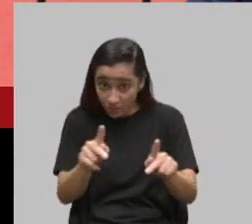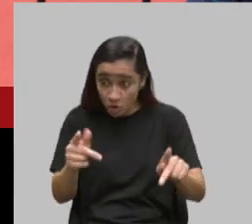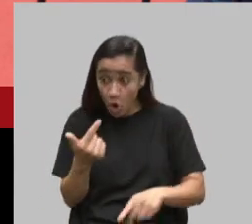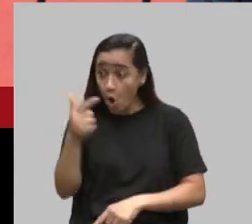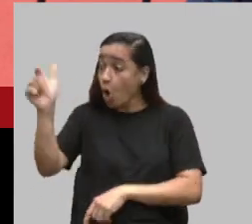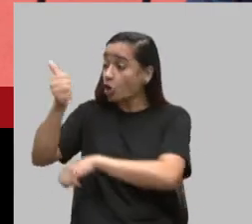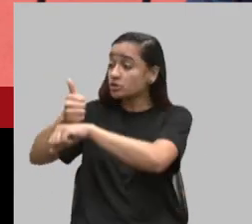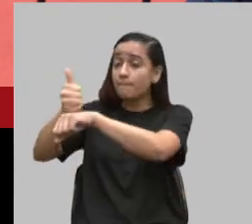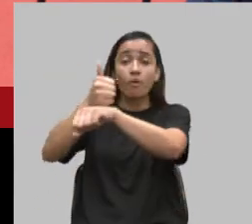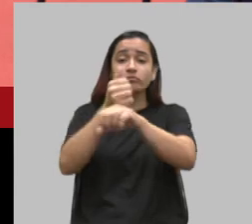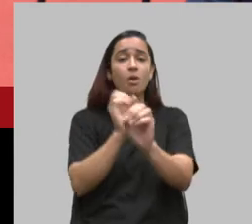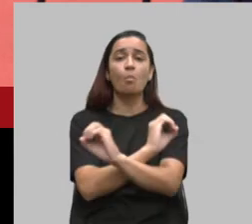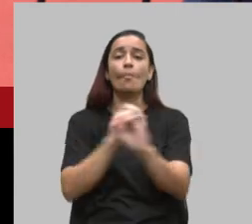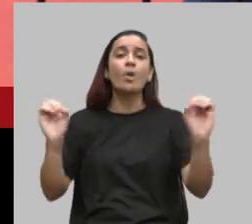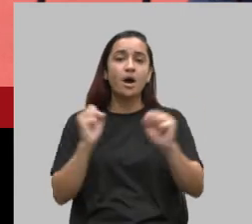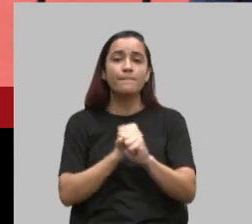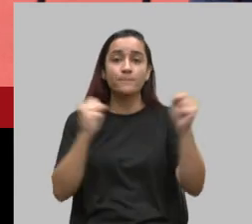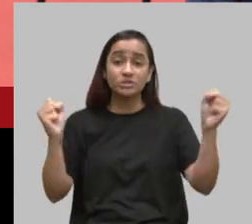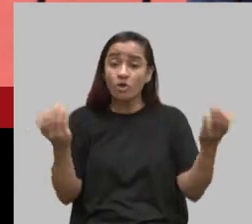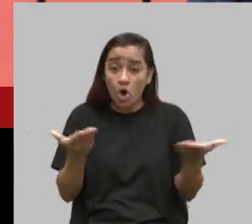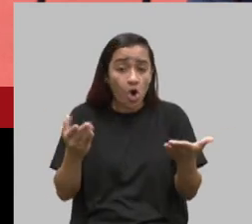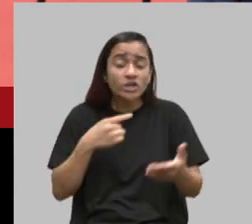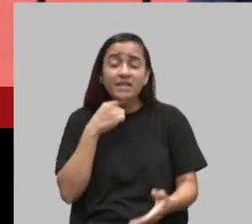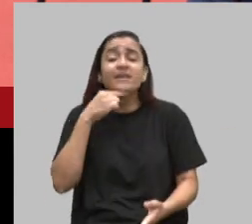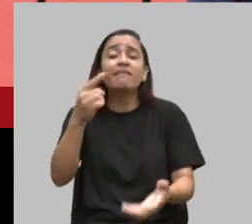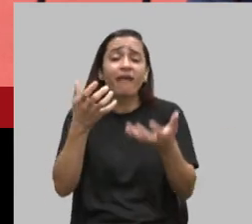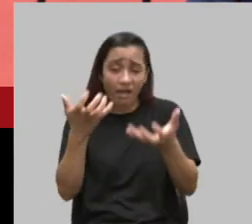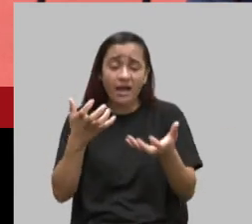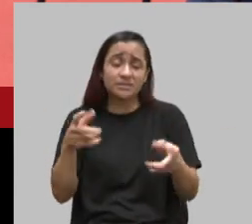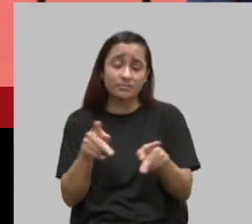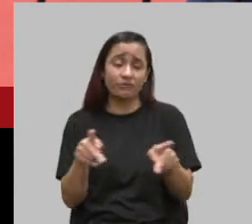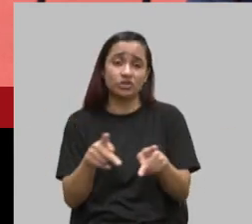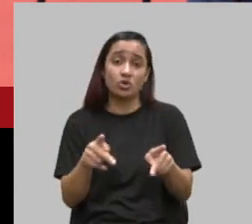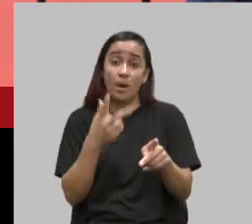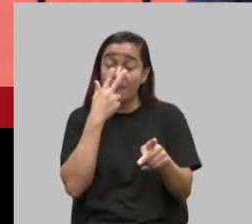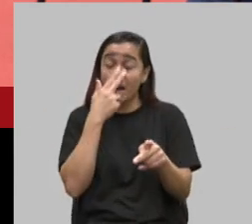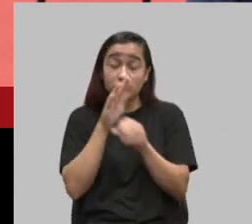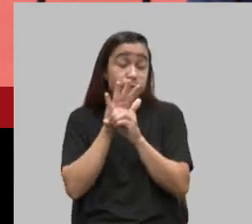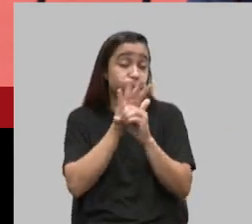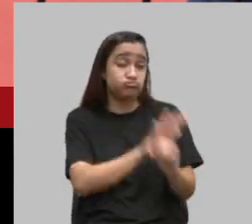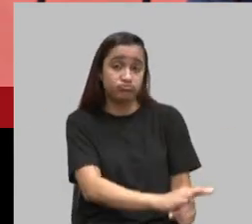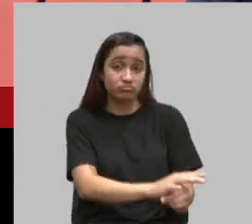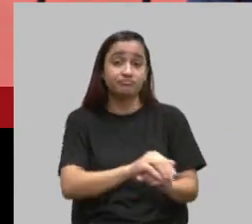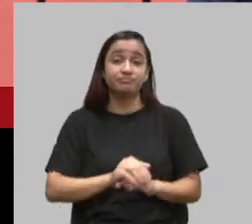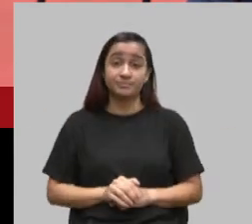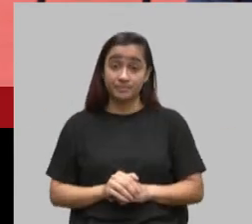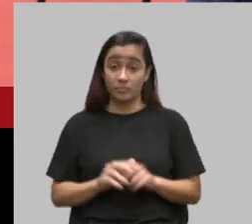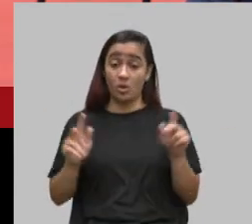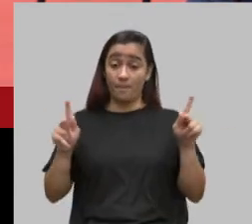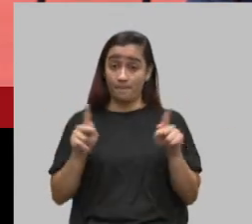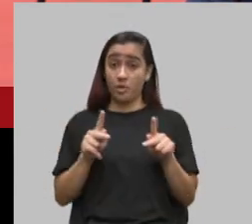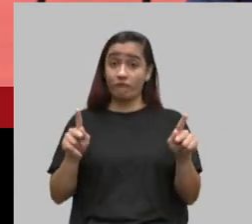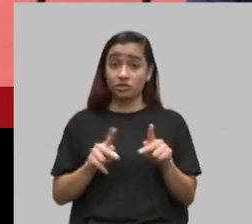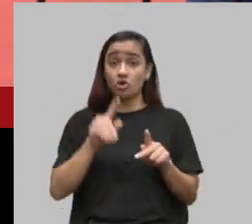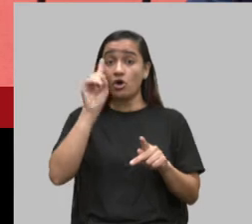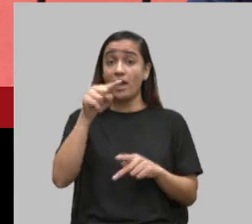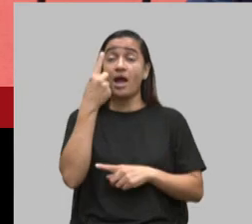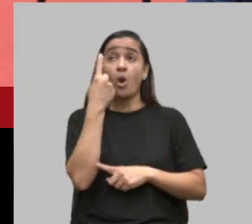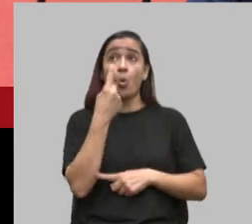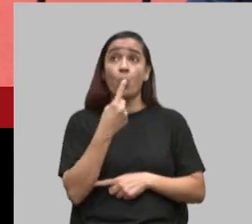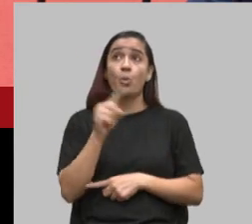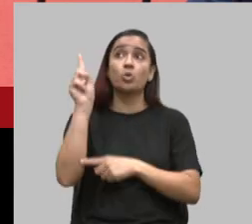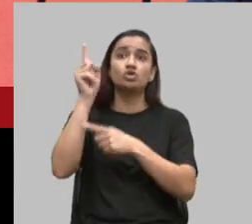ninguém quer ser professor nós estamos sofrendo Um Apagão professor é a última coisa hoje